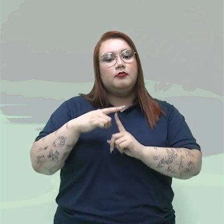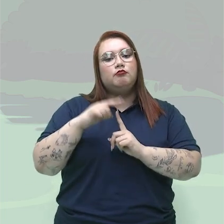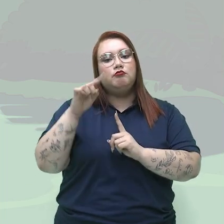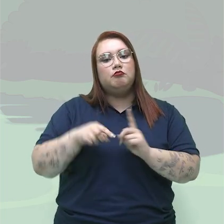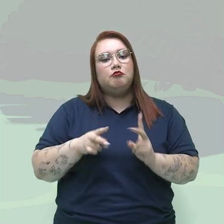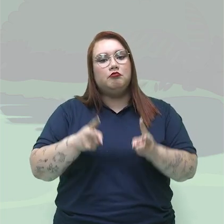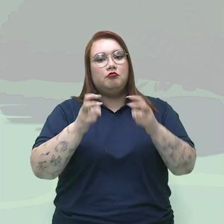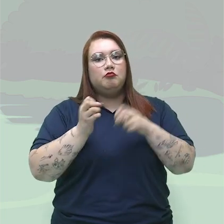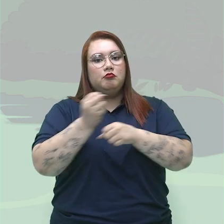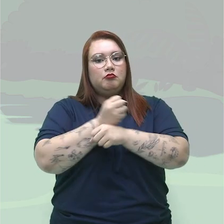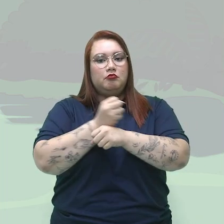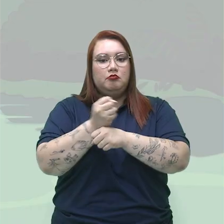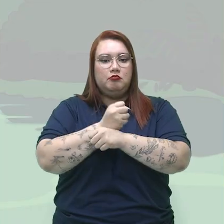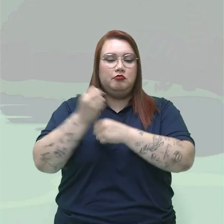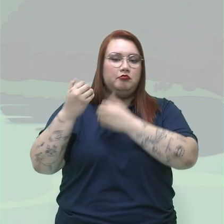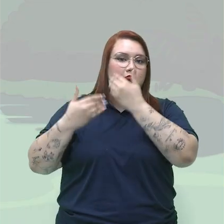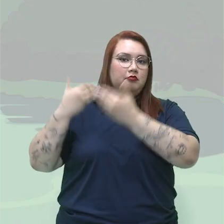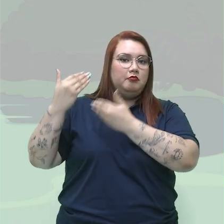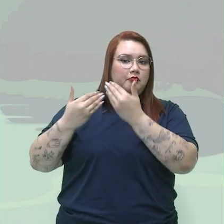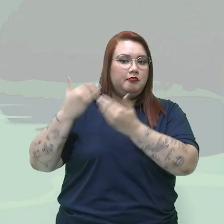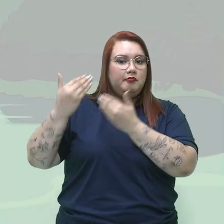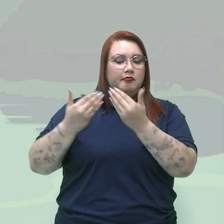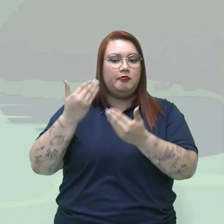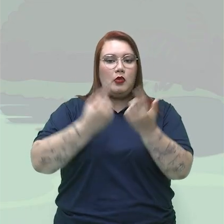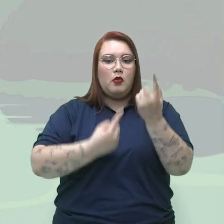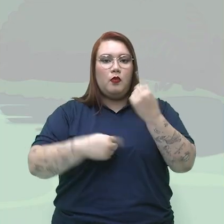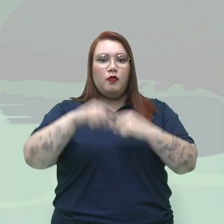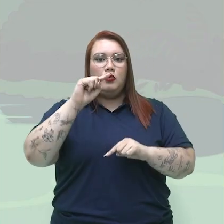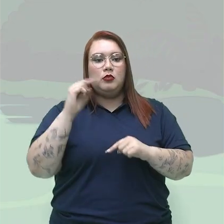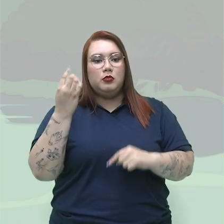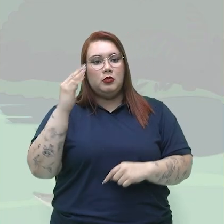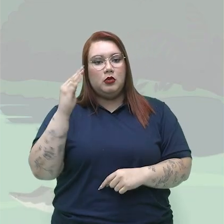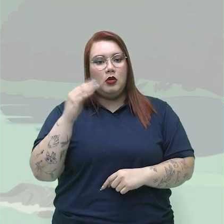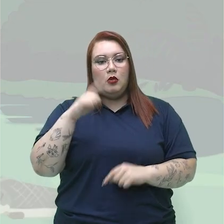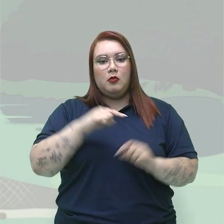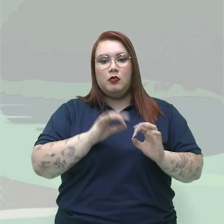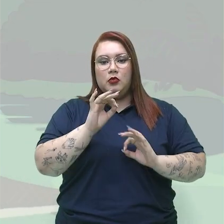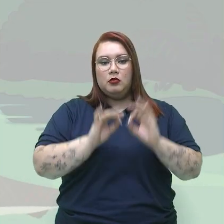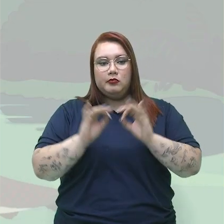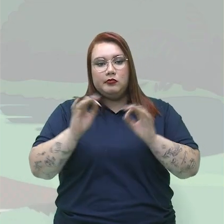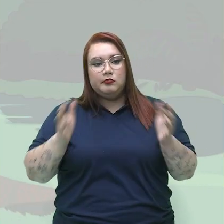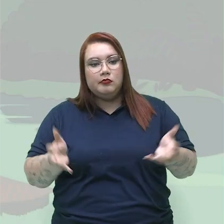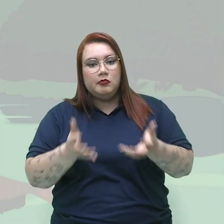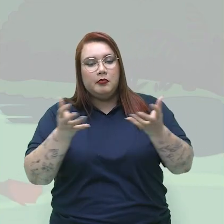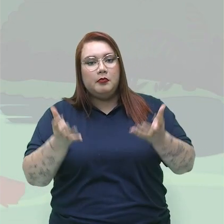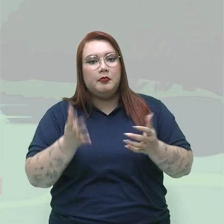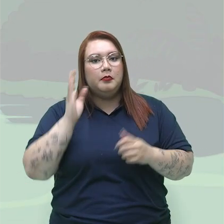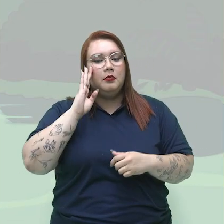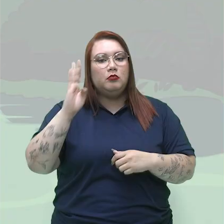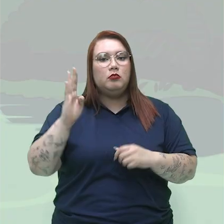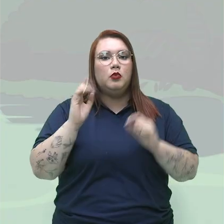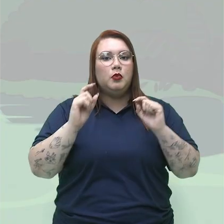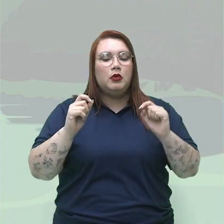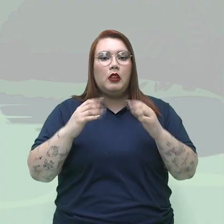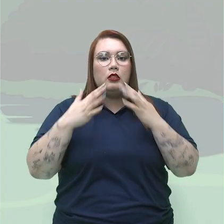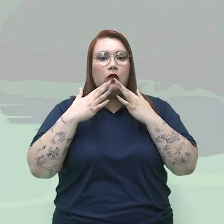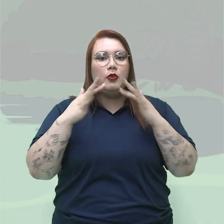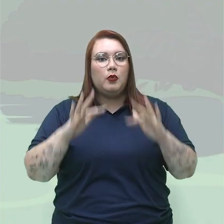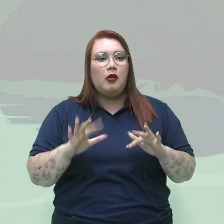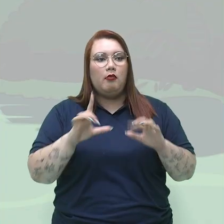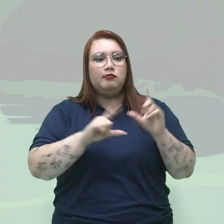é resultado de milhões de anos de evolução biológica, que é um processo impulsionado principalmente